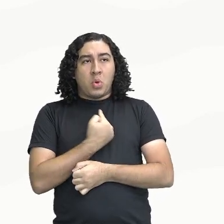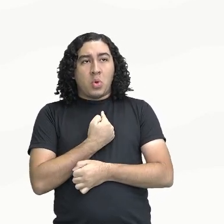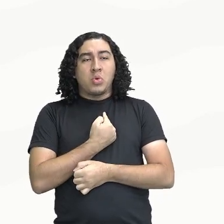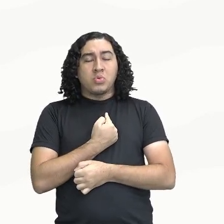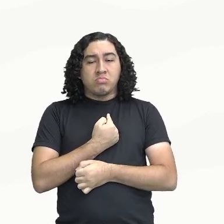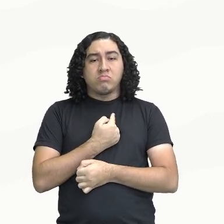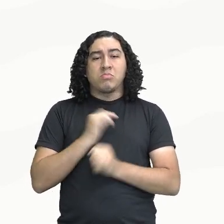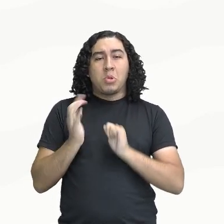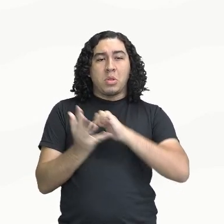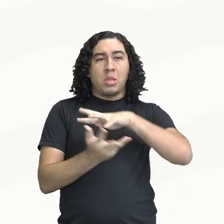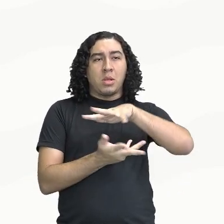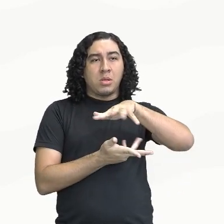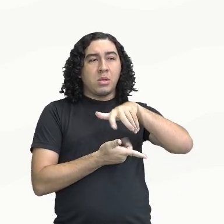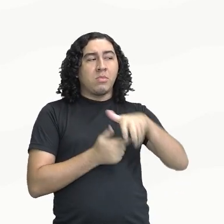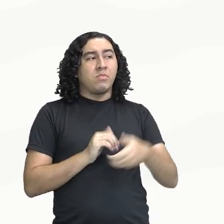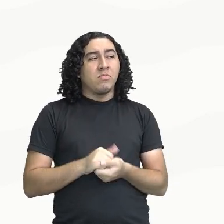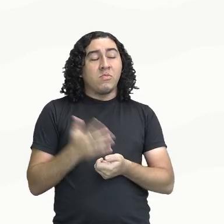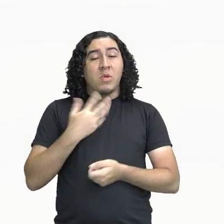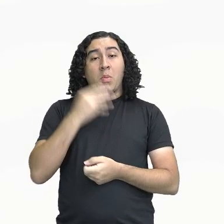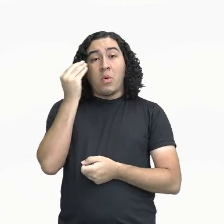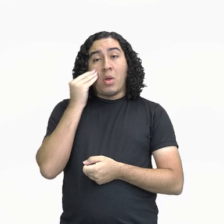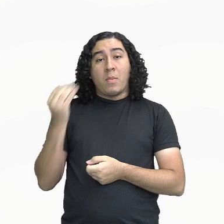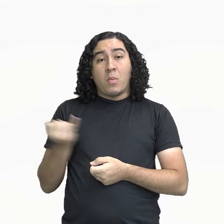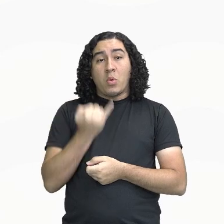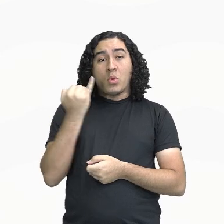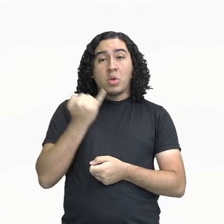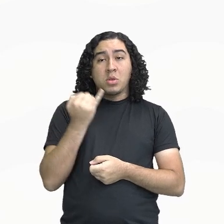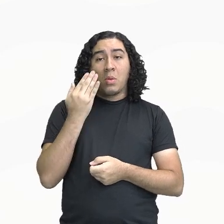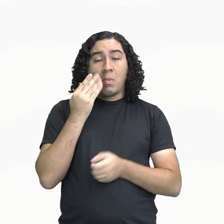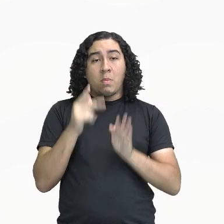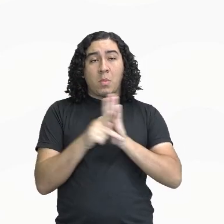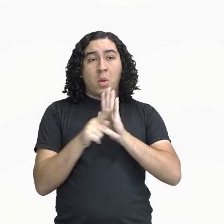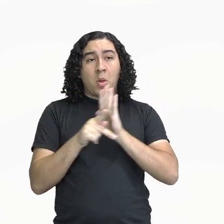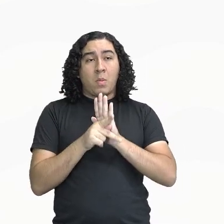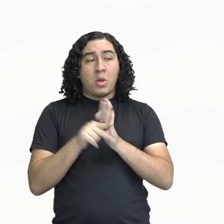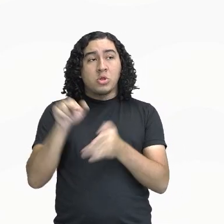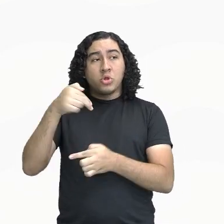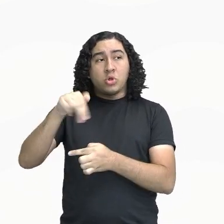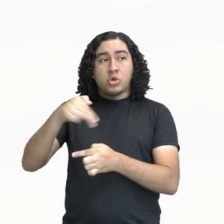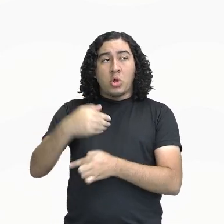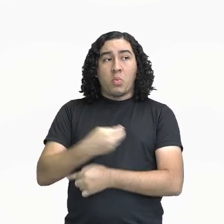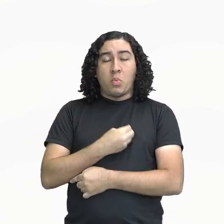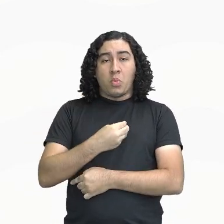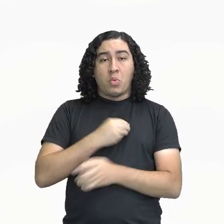vamos observar agora então a importância do ciclo do nitrogênio para os seres vivos, né?